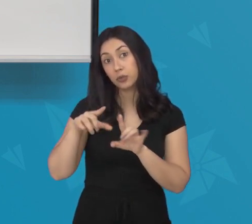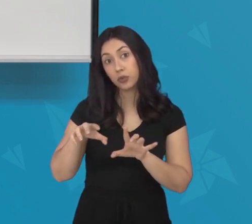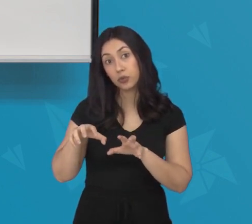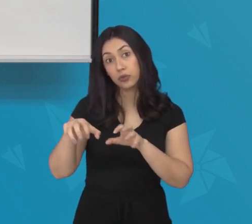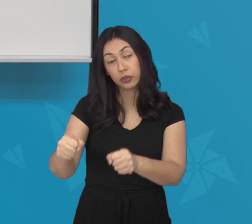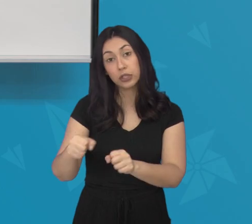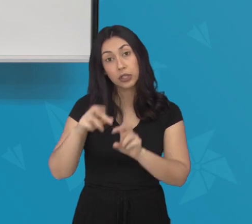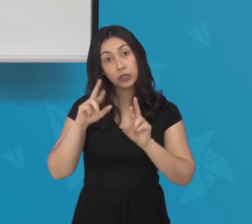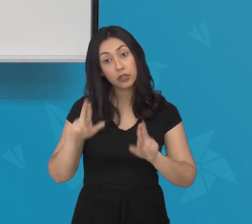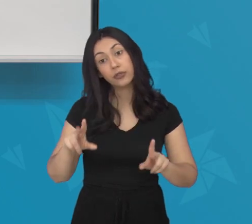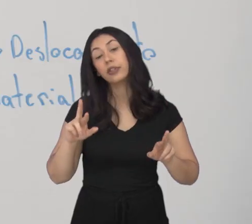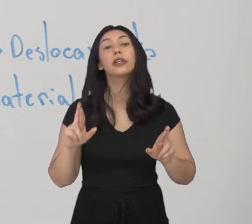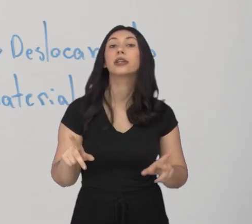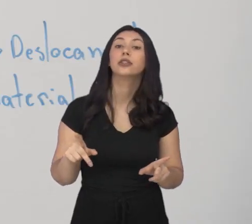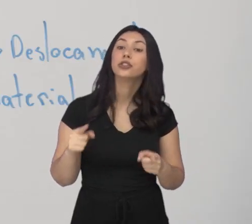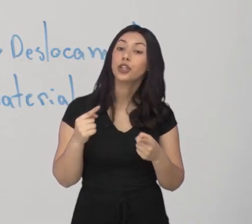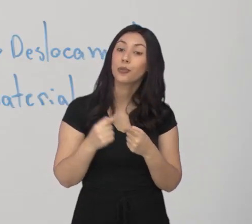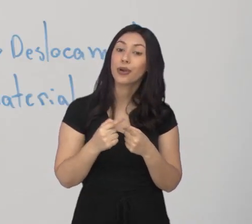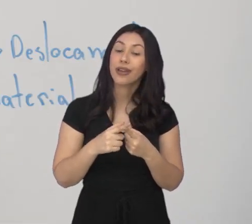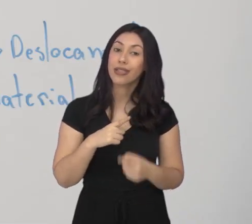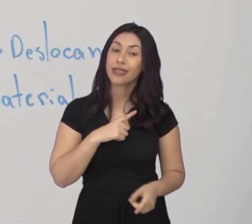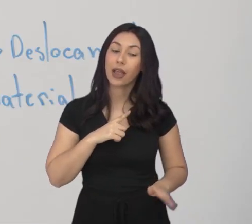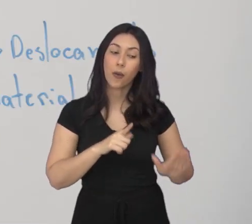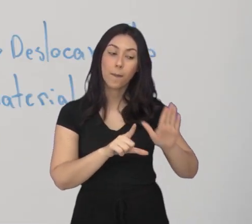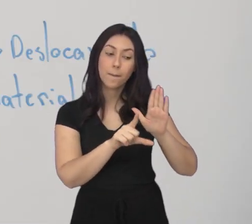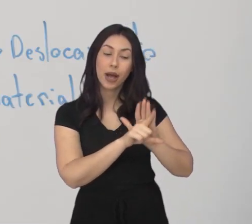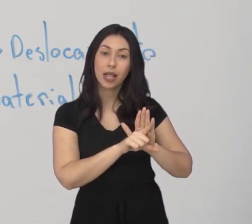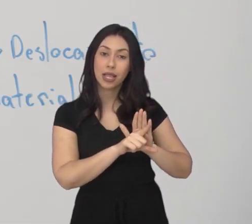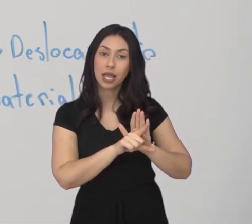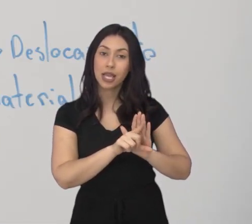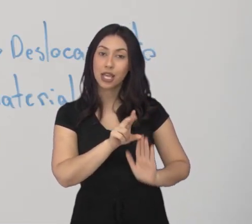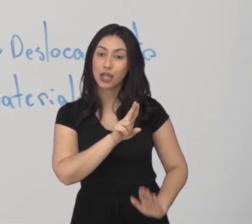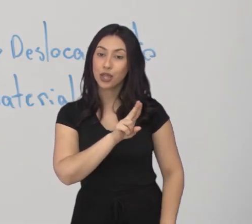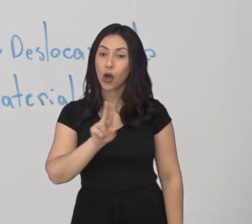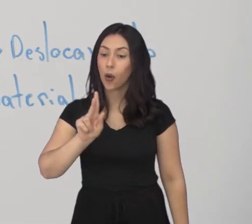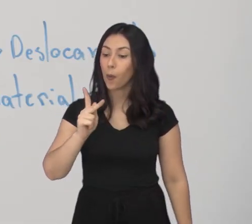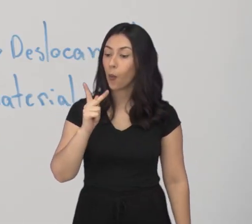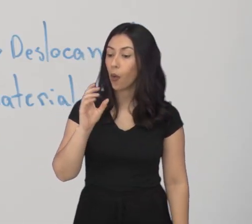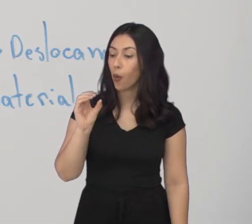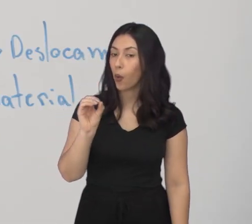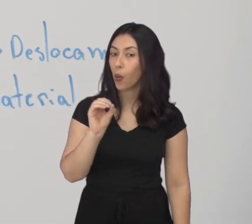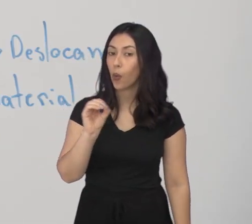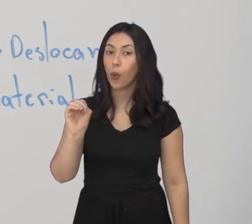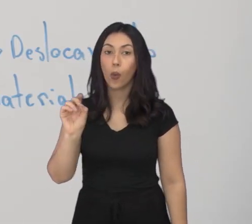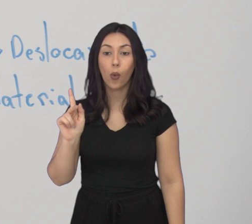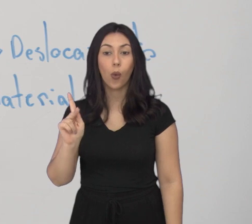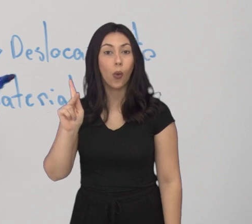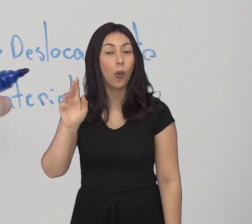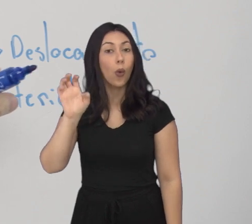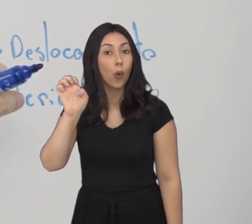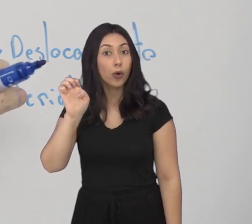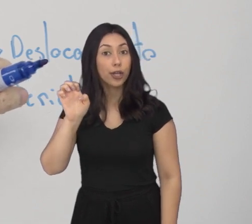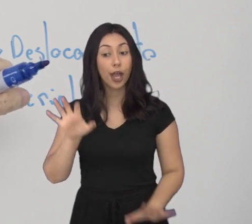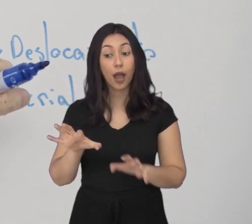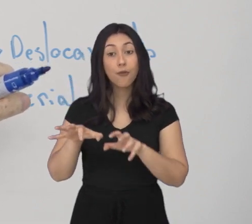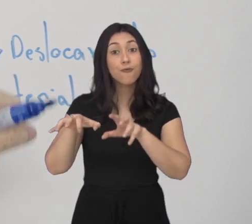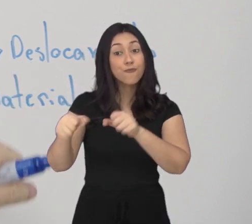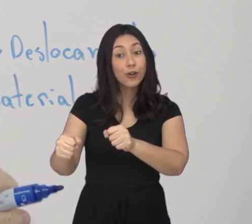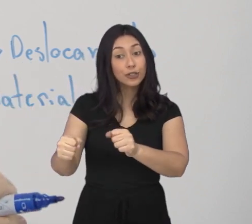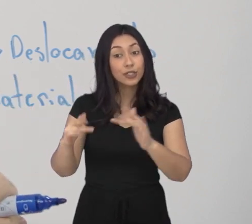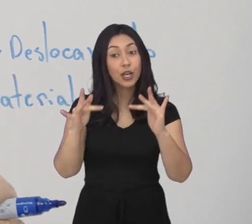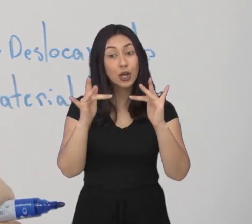é diferenciada das outras, através da lei de Hooke. O que é a lei de Hooke? A força ela é diretamente proporcional